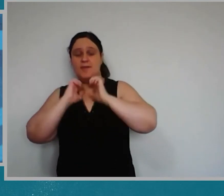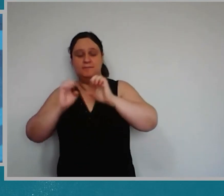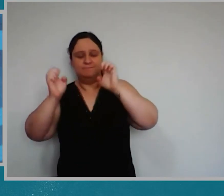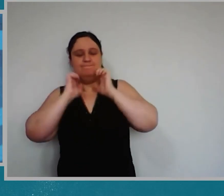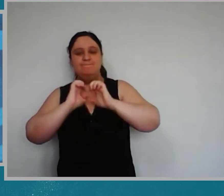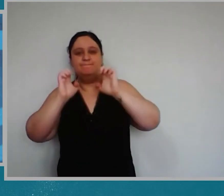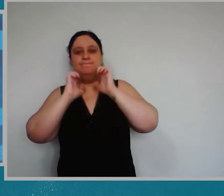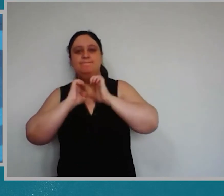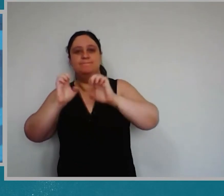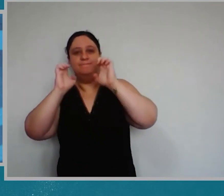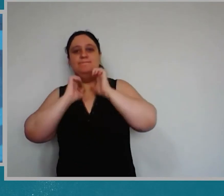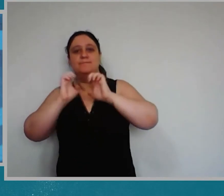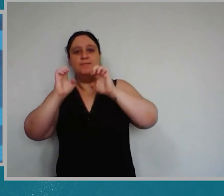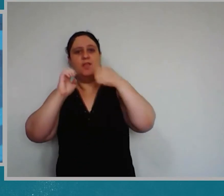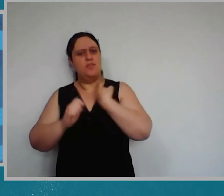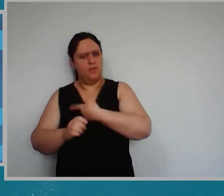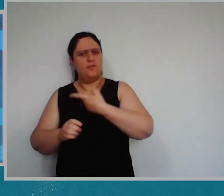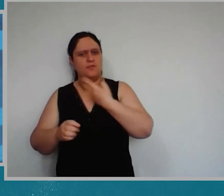nós vamos sair para pregar,